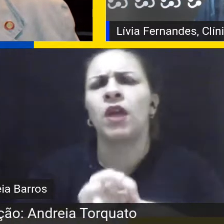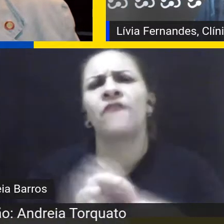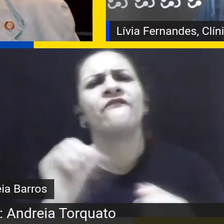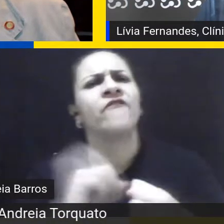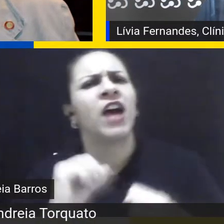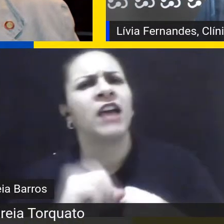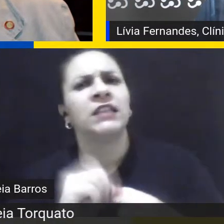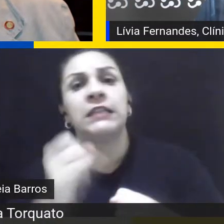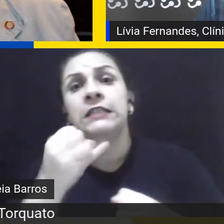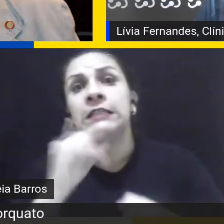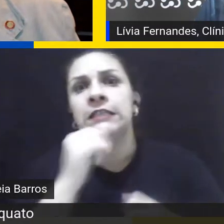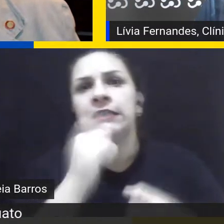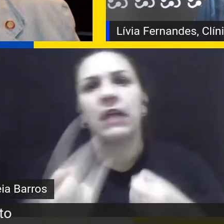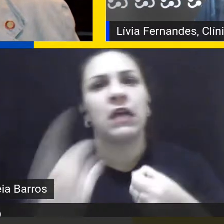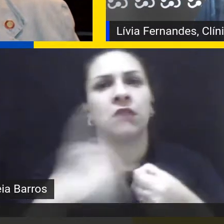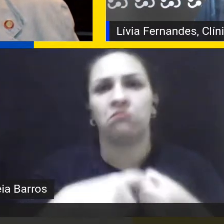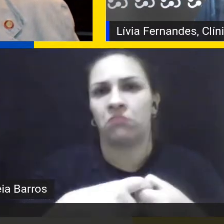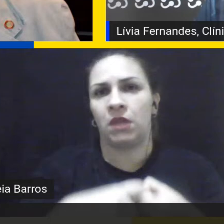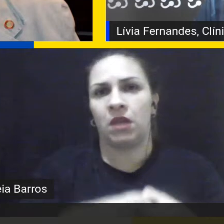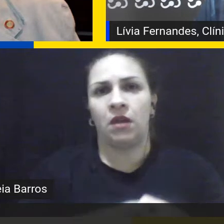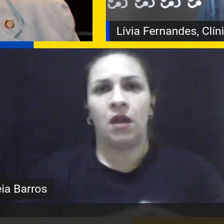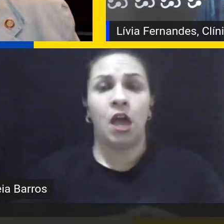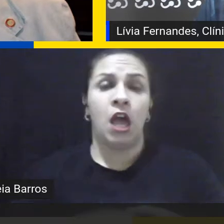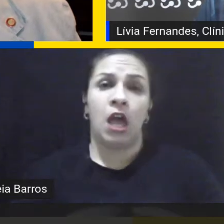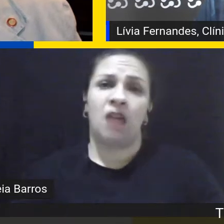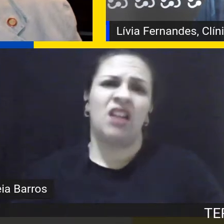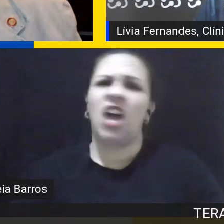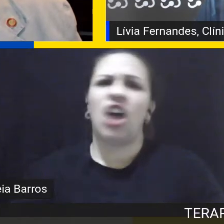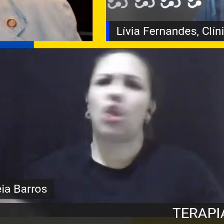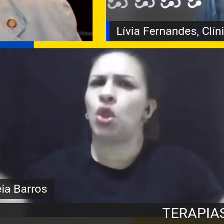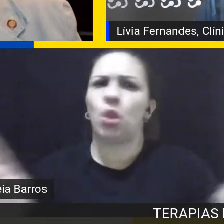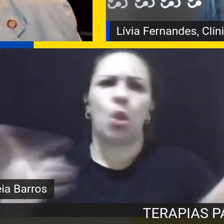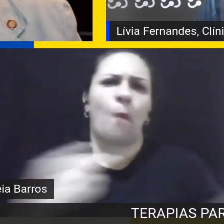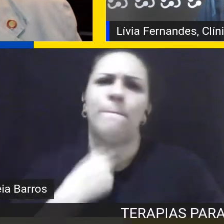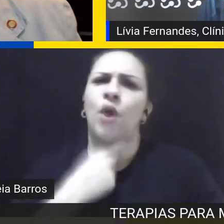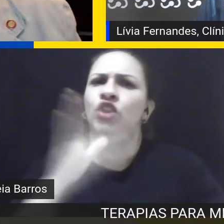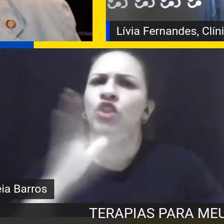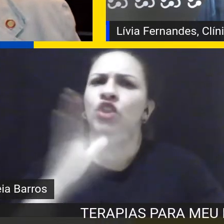de saúde diz, olha, chegou aos 40,